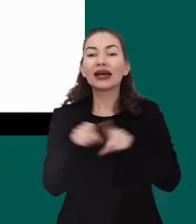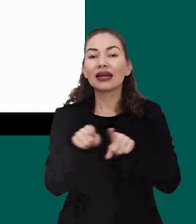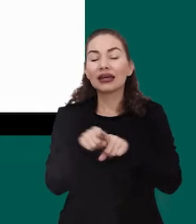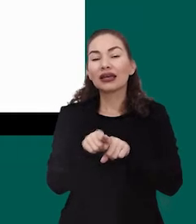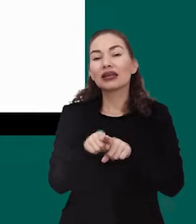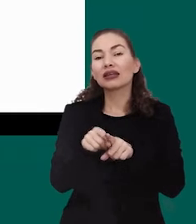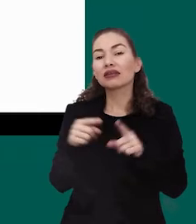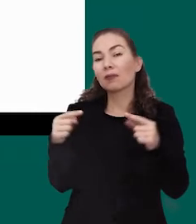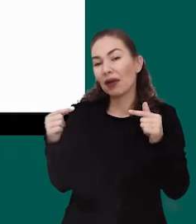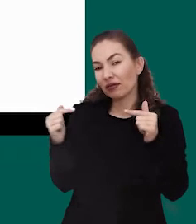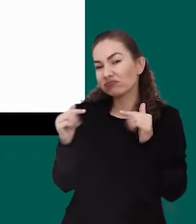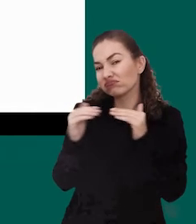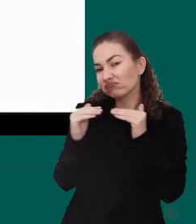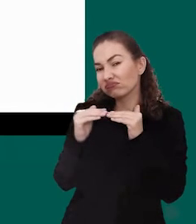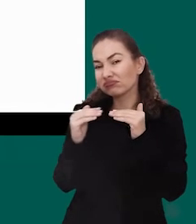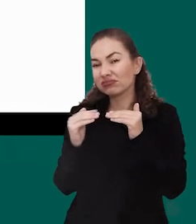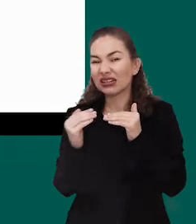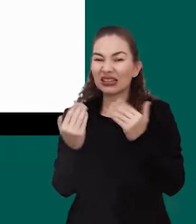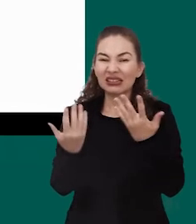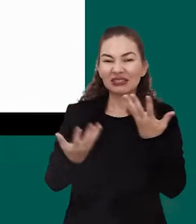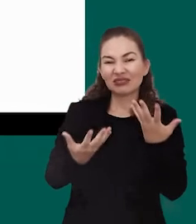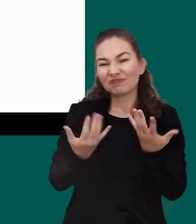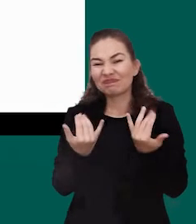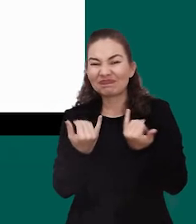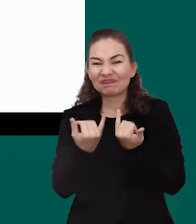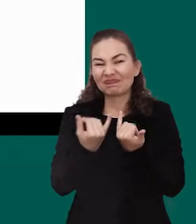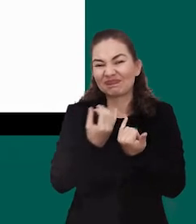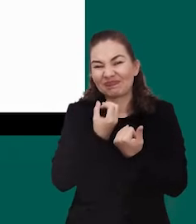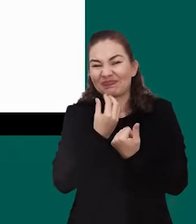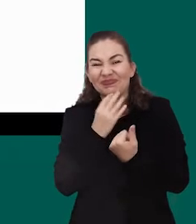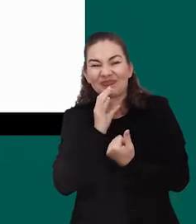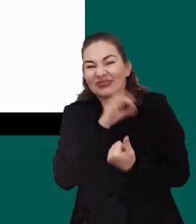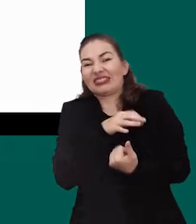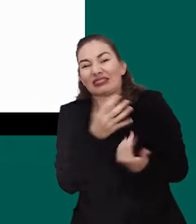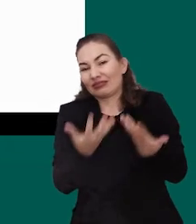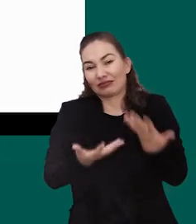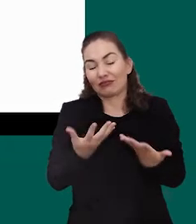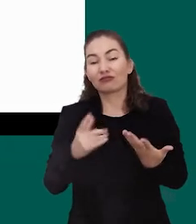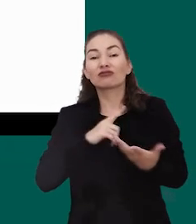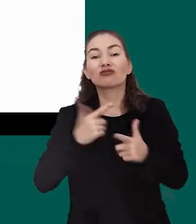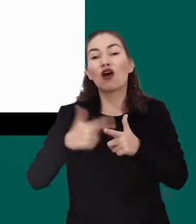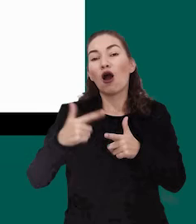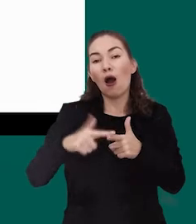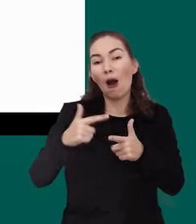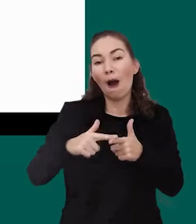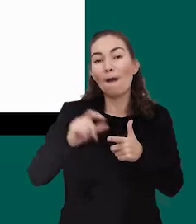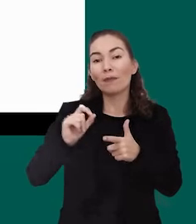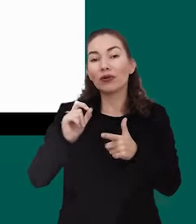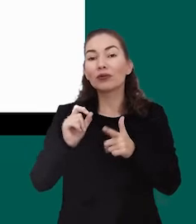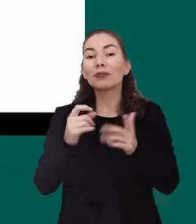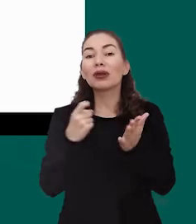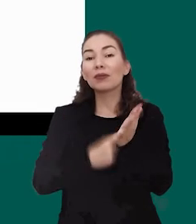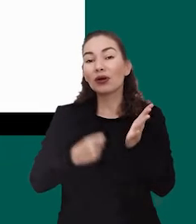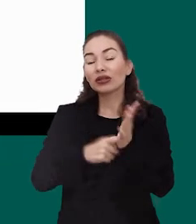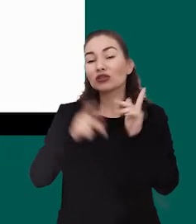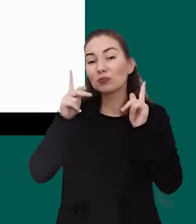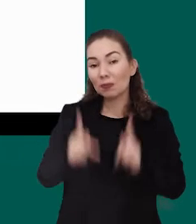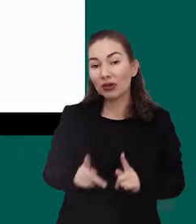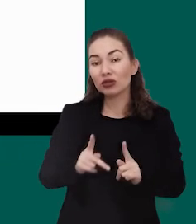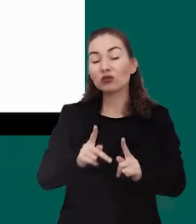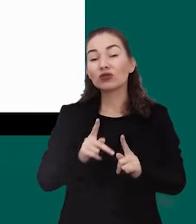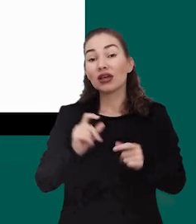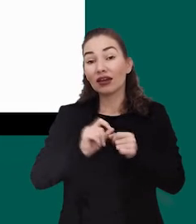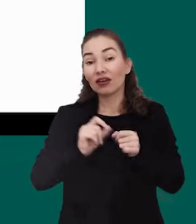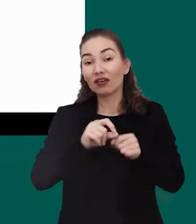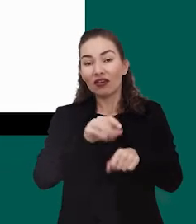inconveniente. Além de ser um pouco nojento, né, como vocês já perceberam, existia um problema relacionado a uma alta taxa de indivíduos que fazia a